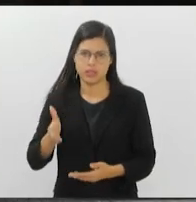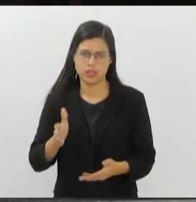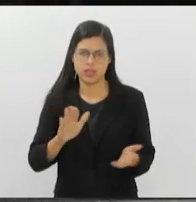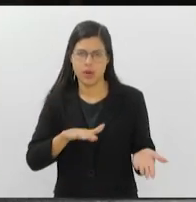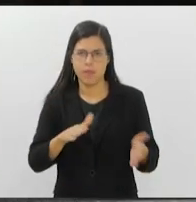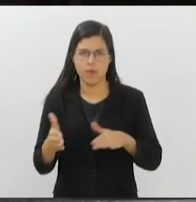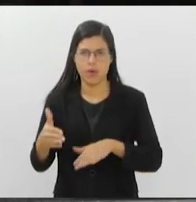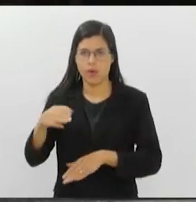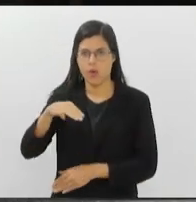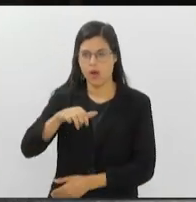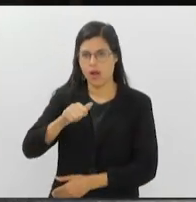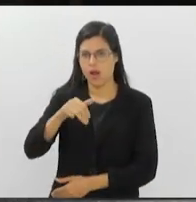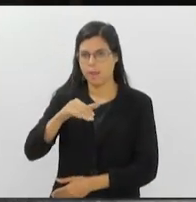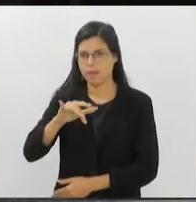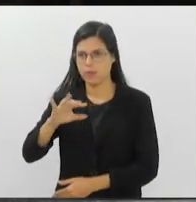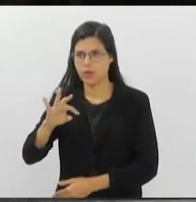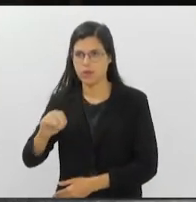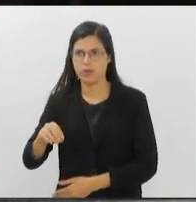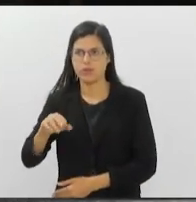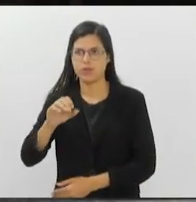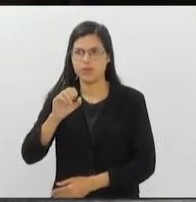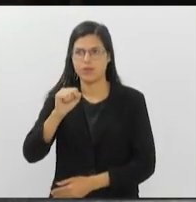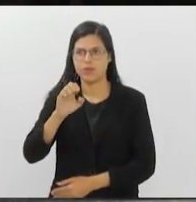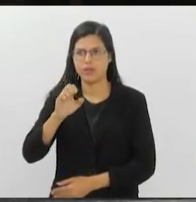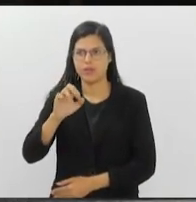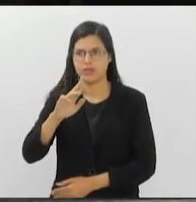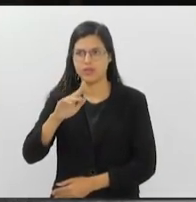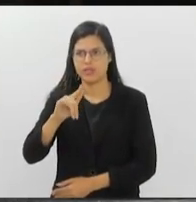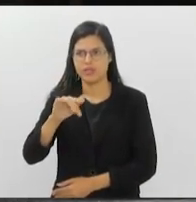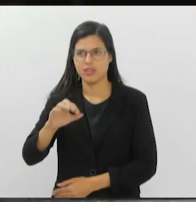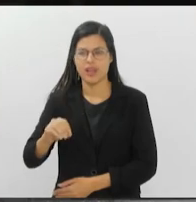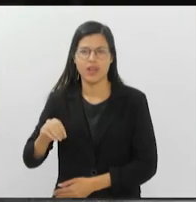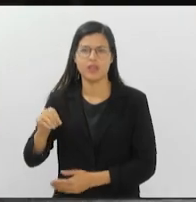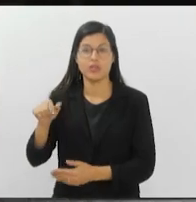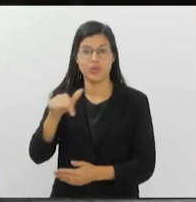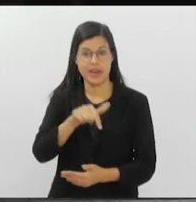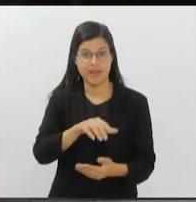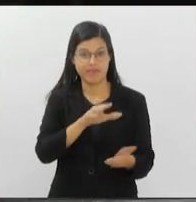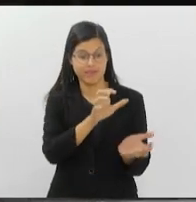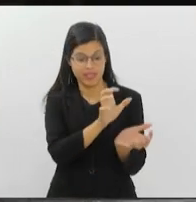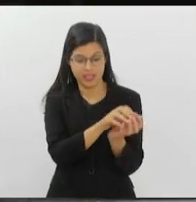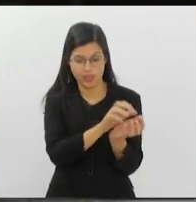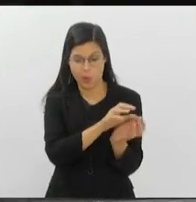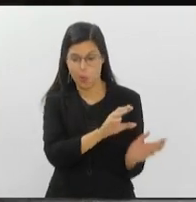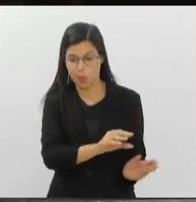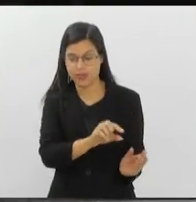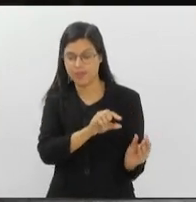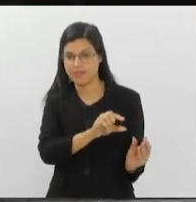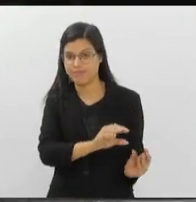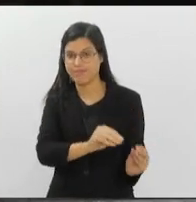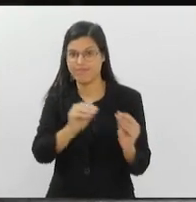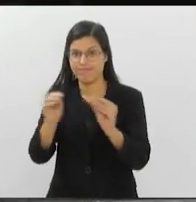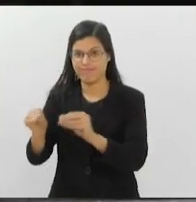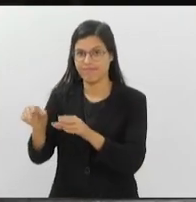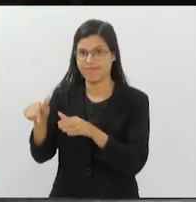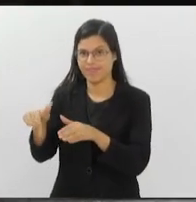Hamilton, Sérgio Azevedo, que saiu lá de Santa Cruz. Muito obrigada, querido.